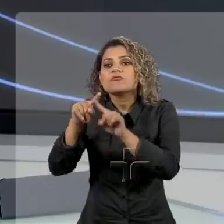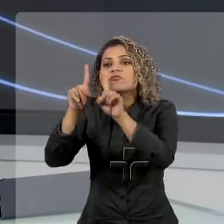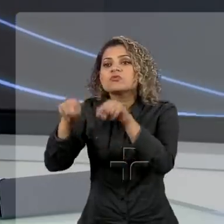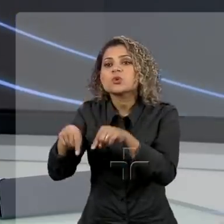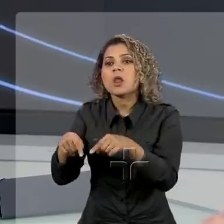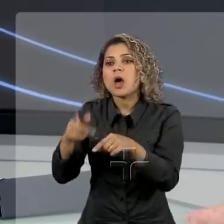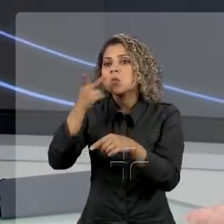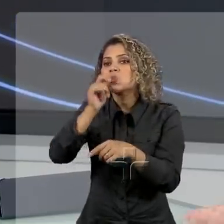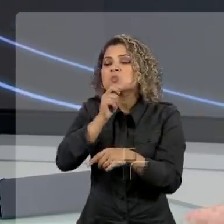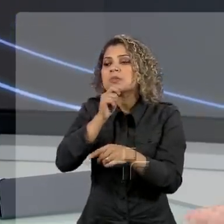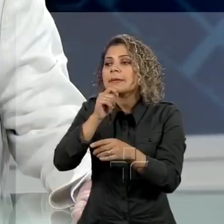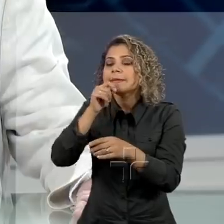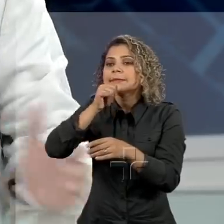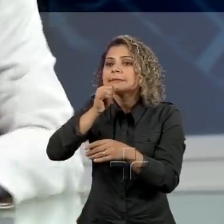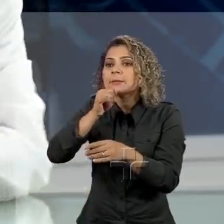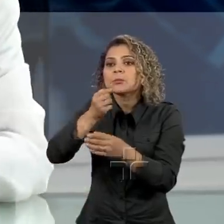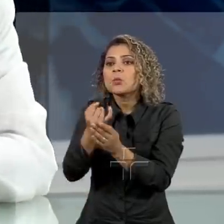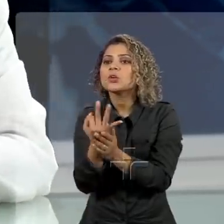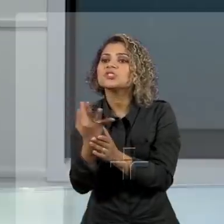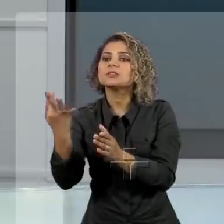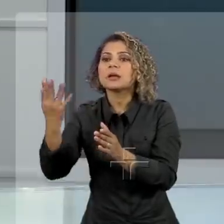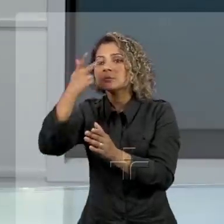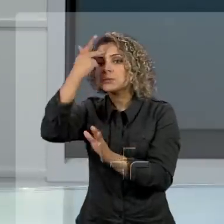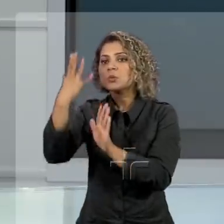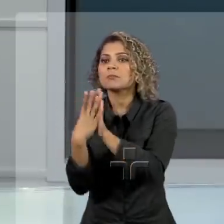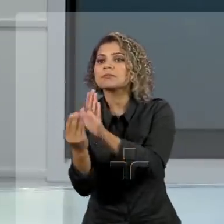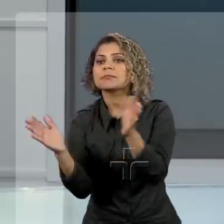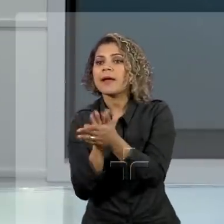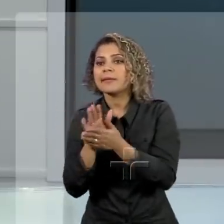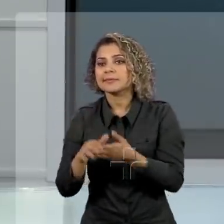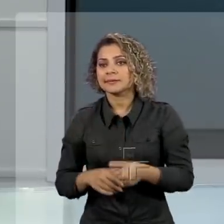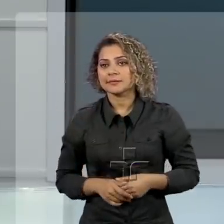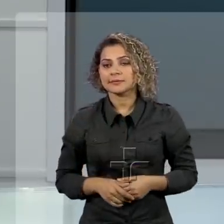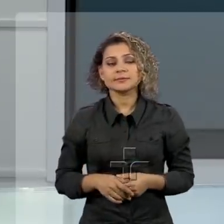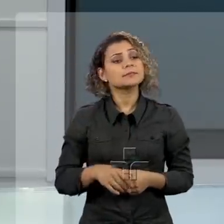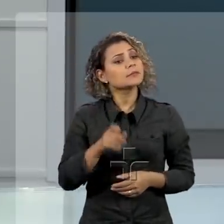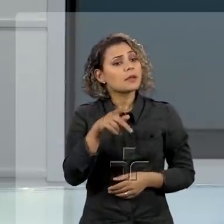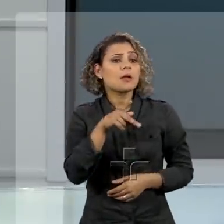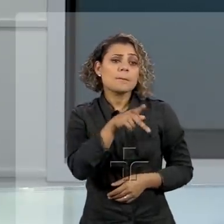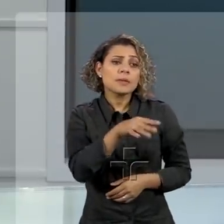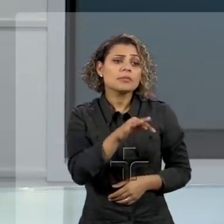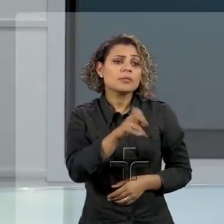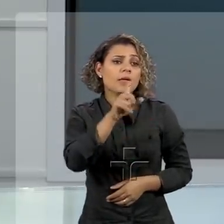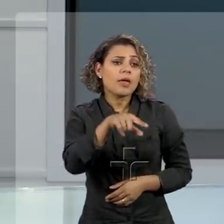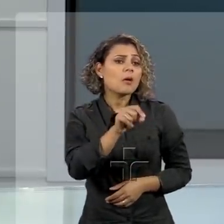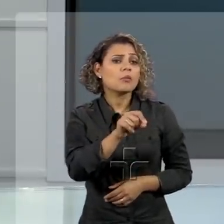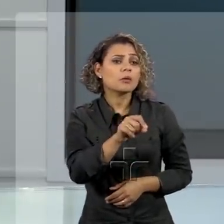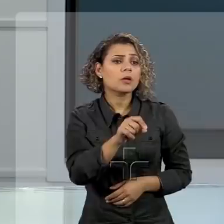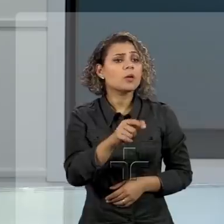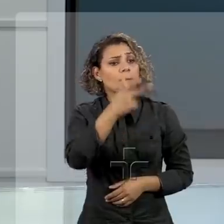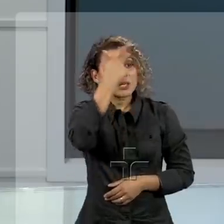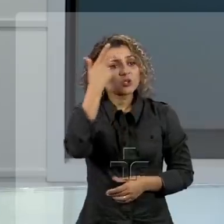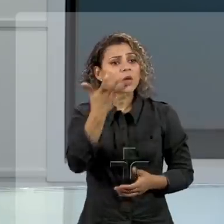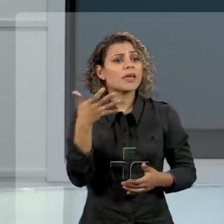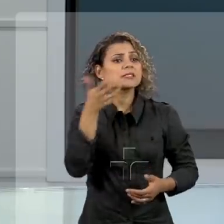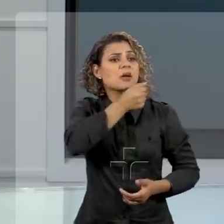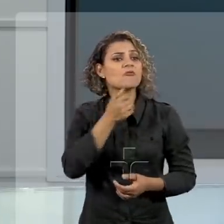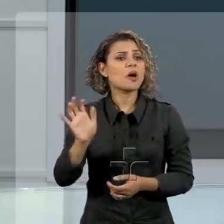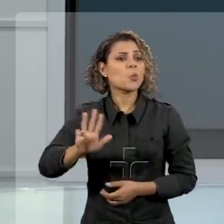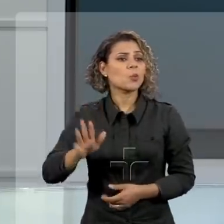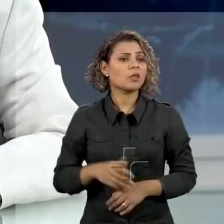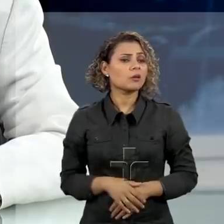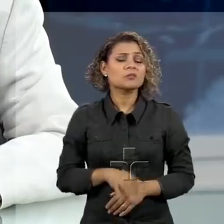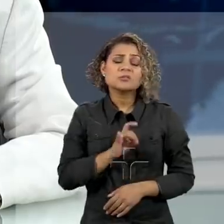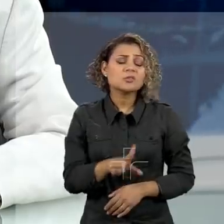Enfraquece o Ele não tem quadro. O PT virou uma ação entre amigos para salvar o Lula. É isso aí. E não tem quadros e parece que não tem ambição de ser